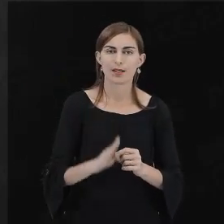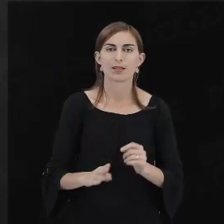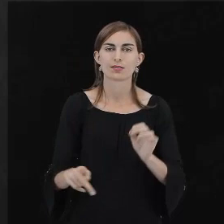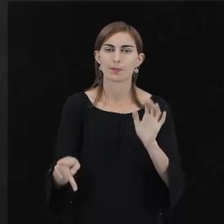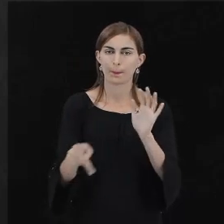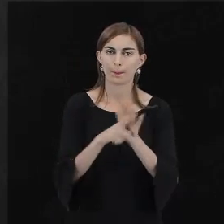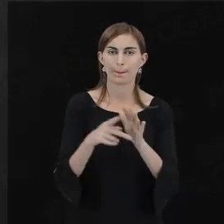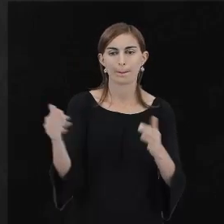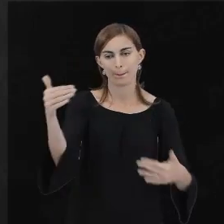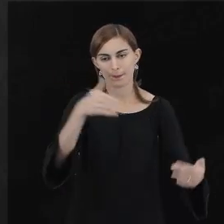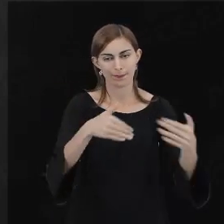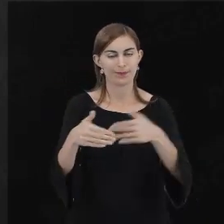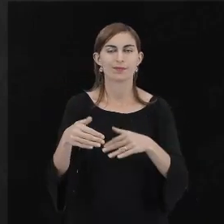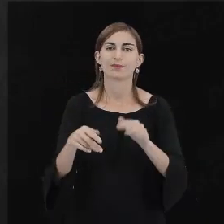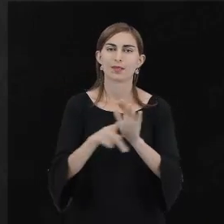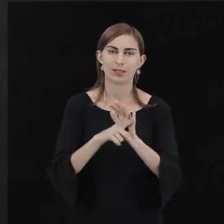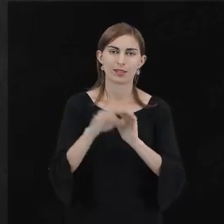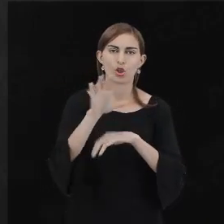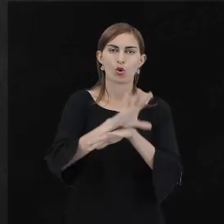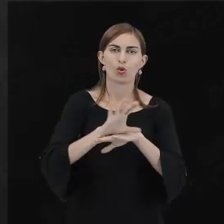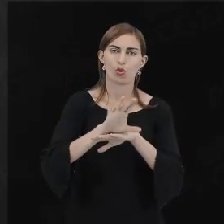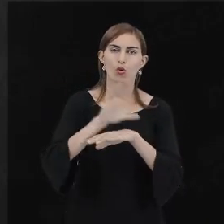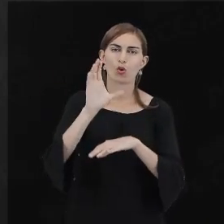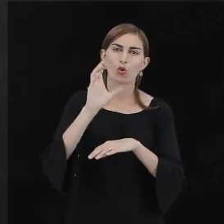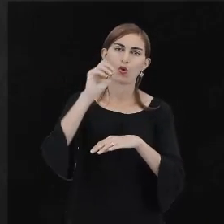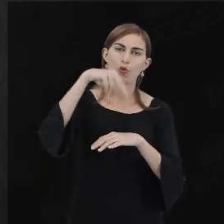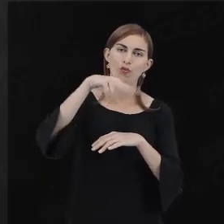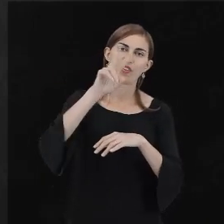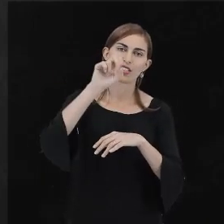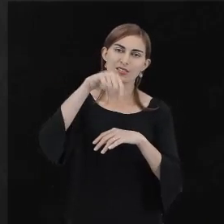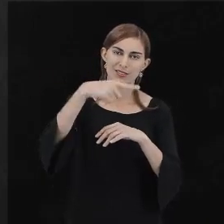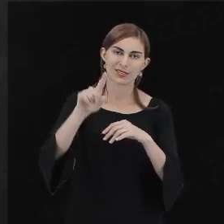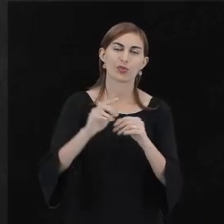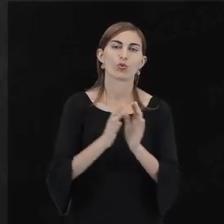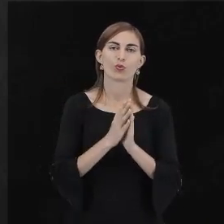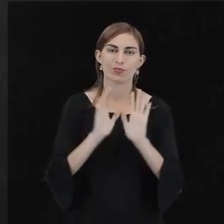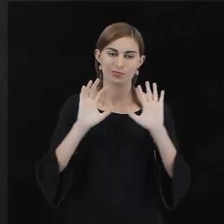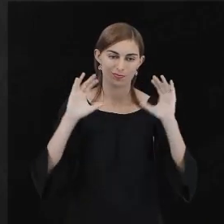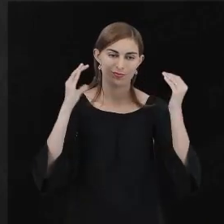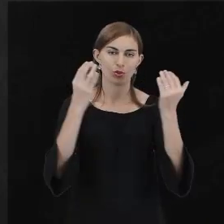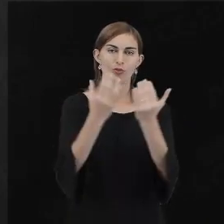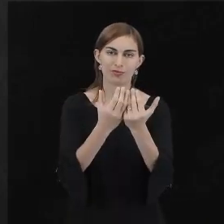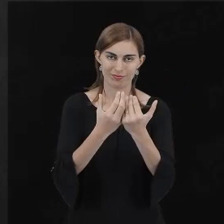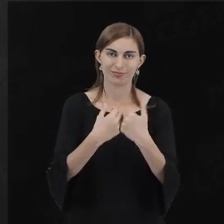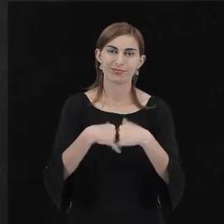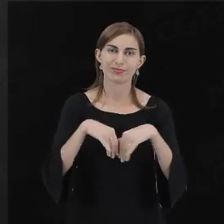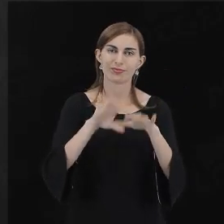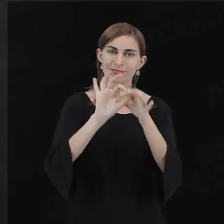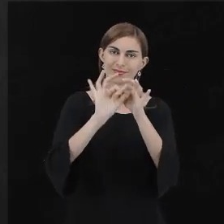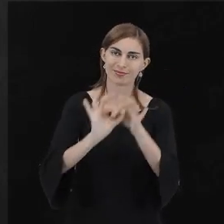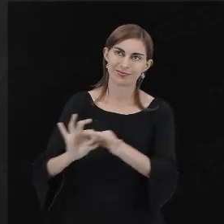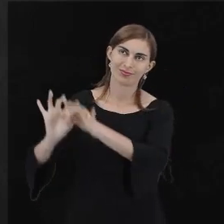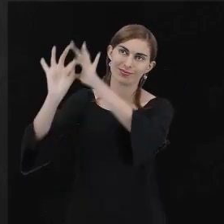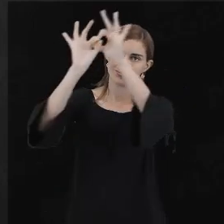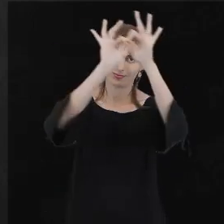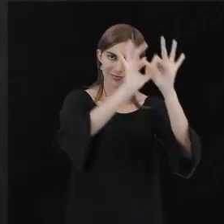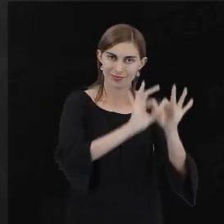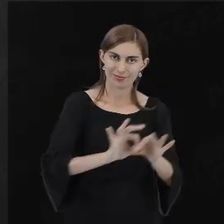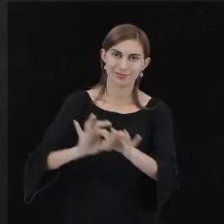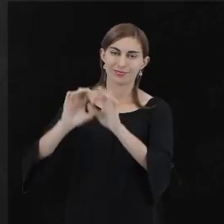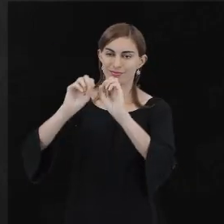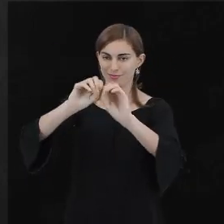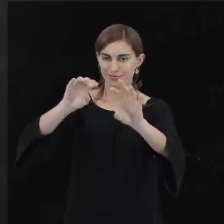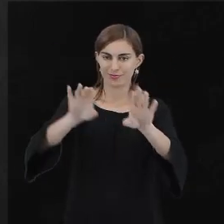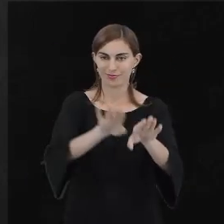dessas convenções e a gente precisa dar ênfase a essa universalização da educação para todos,